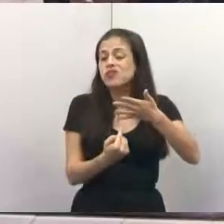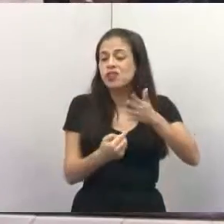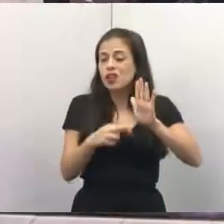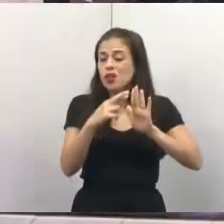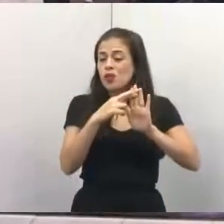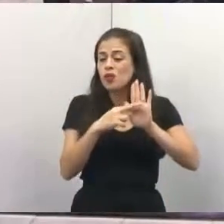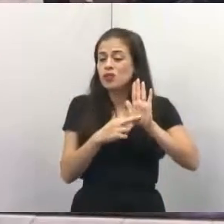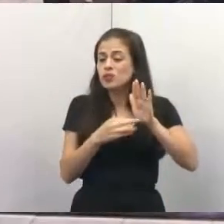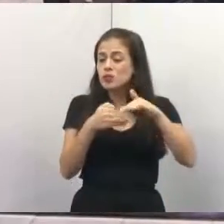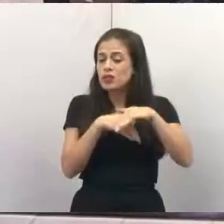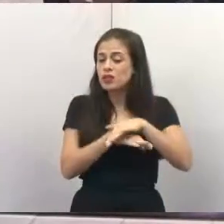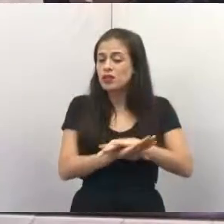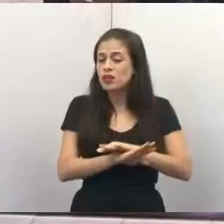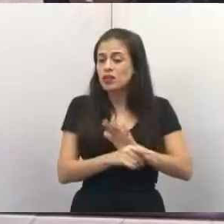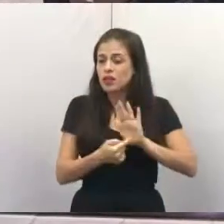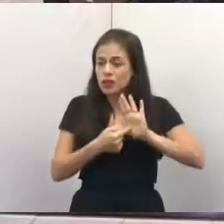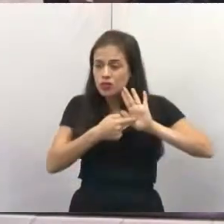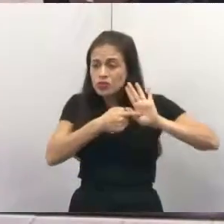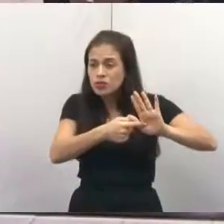é o destaque.